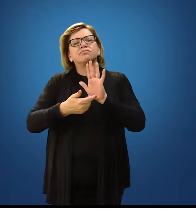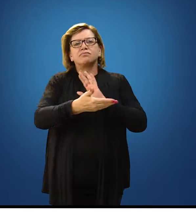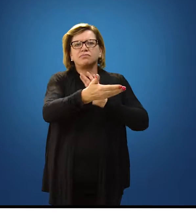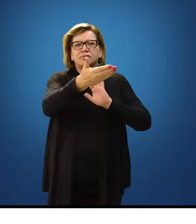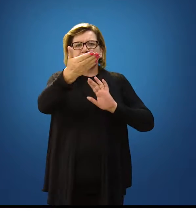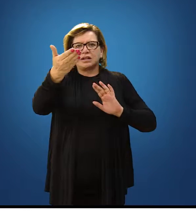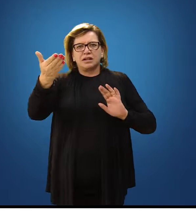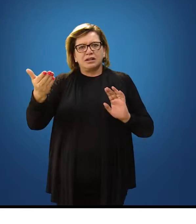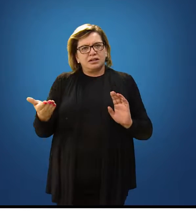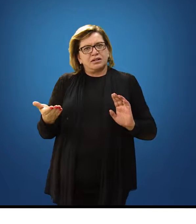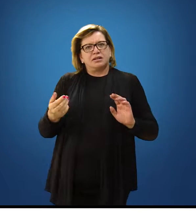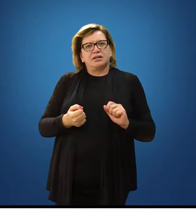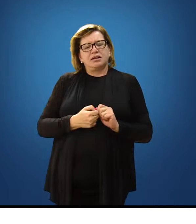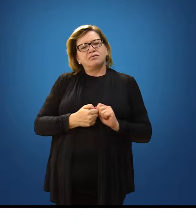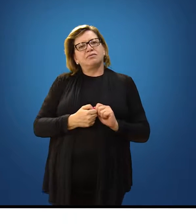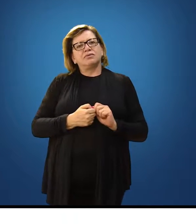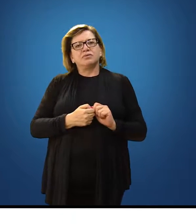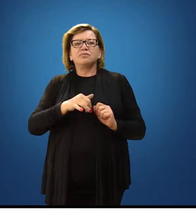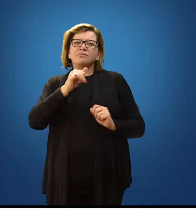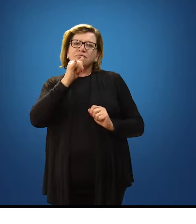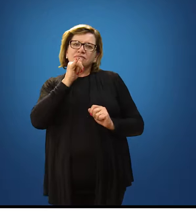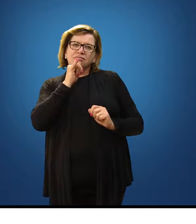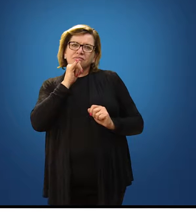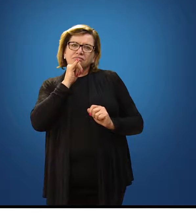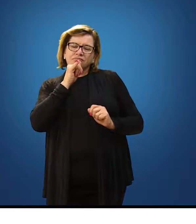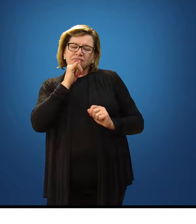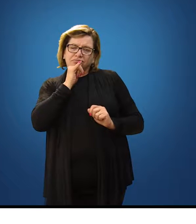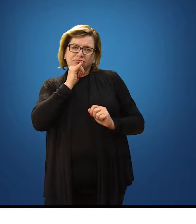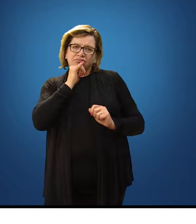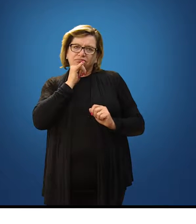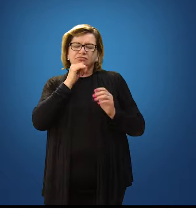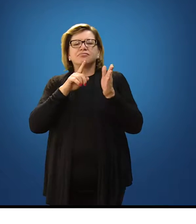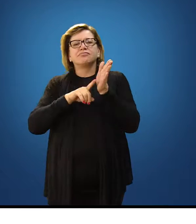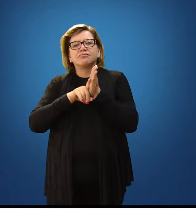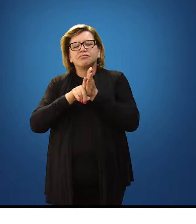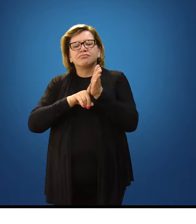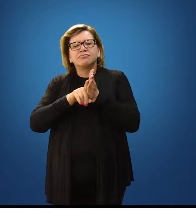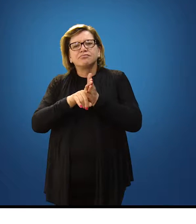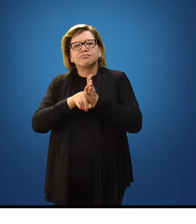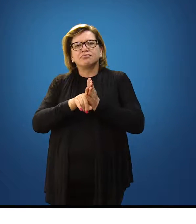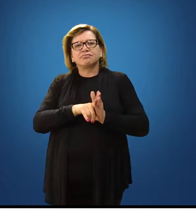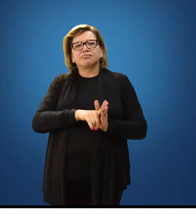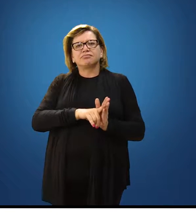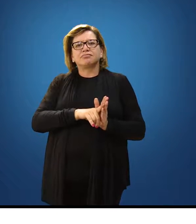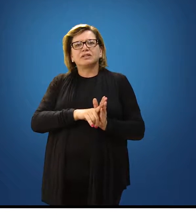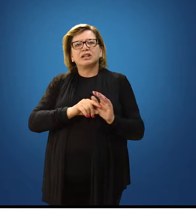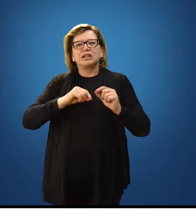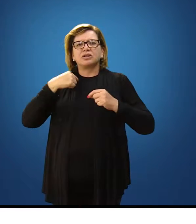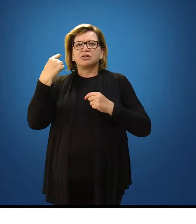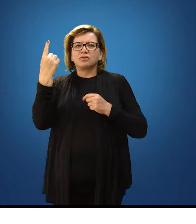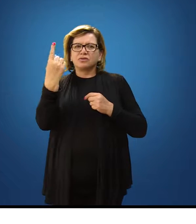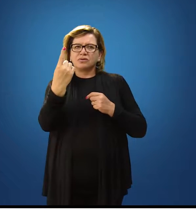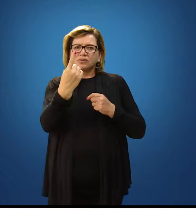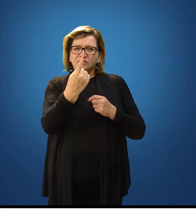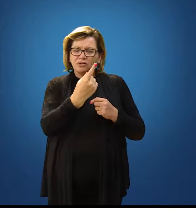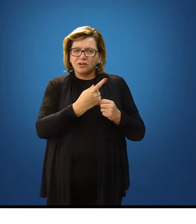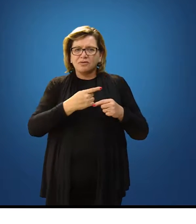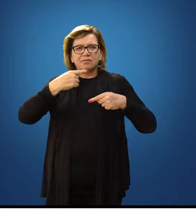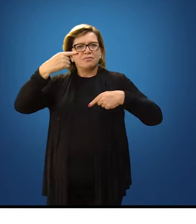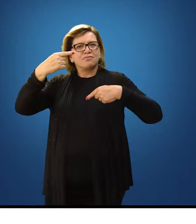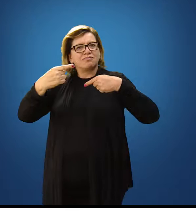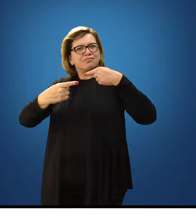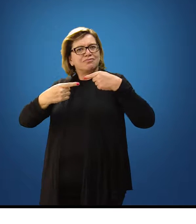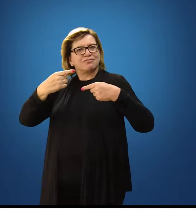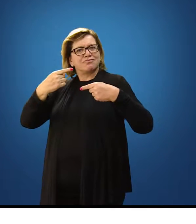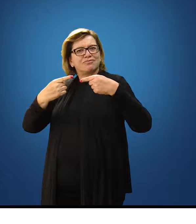vocês um exemplo prático, de pesquisa, e aí a gente vai discutindo algumas questões